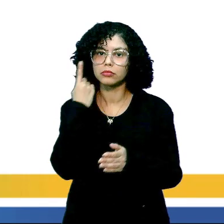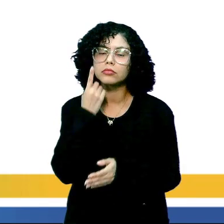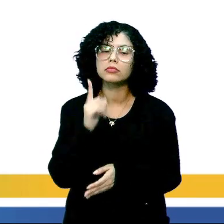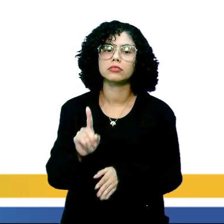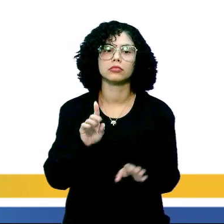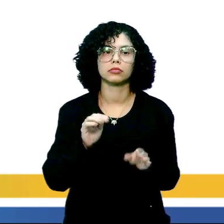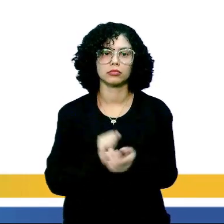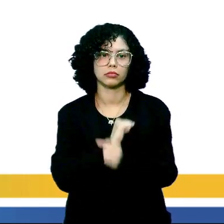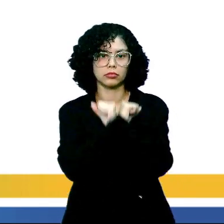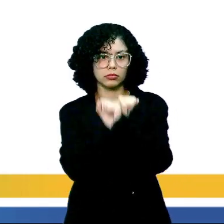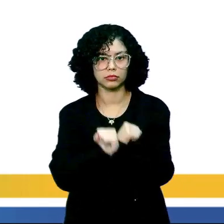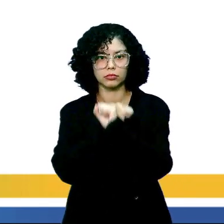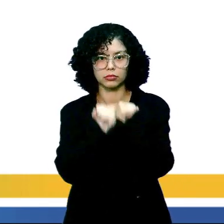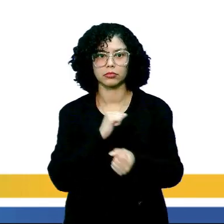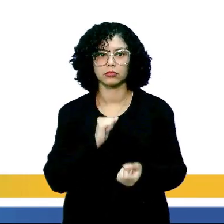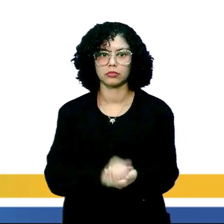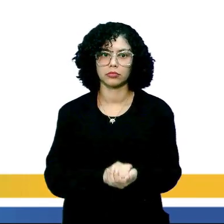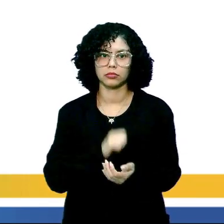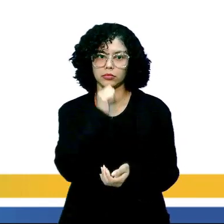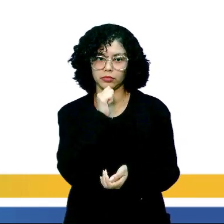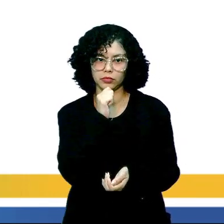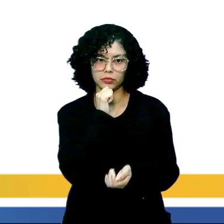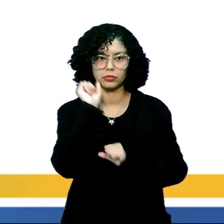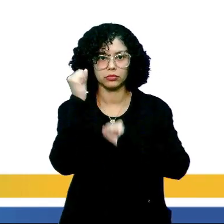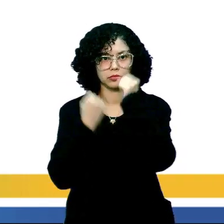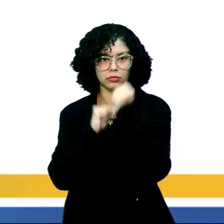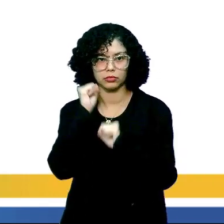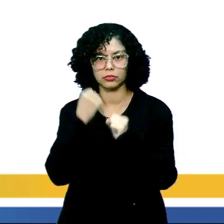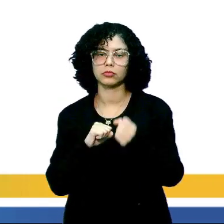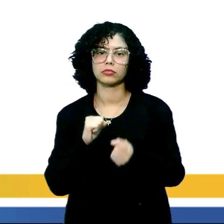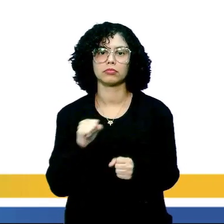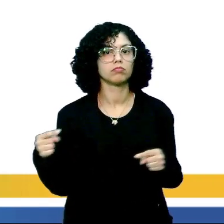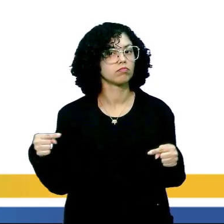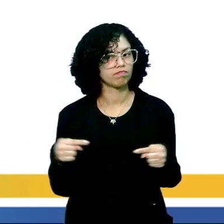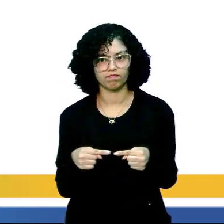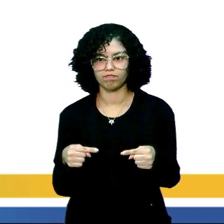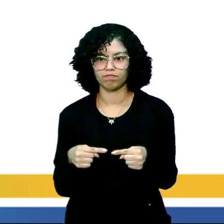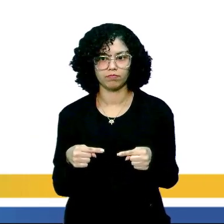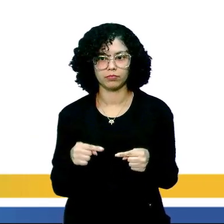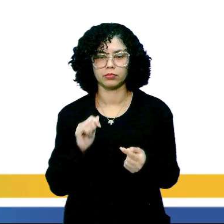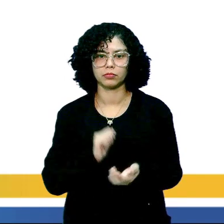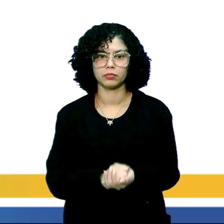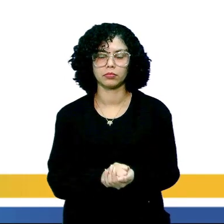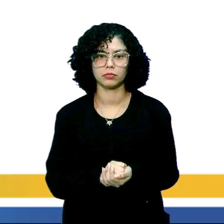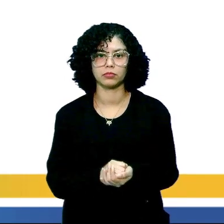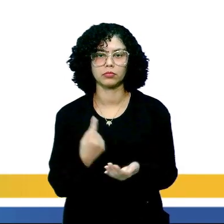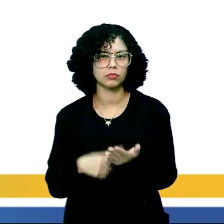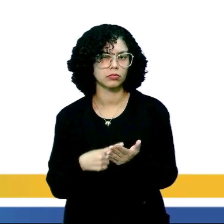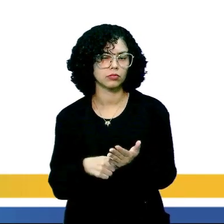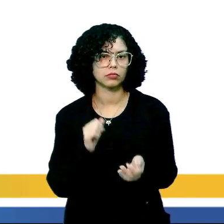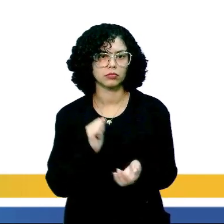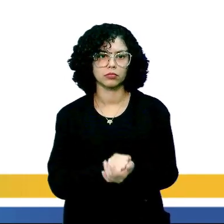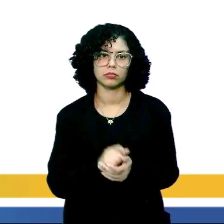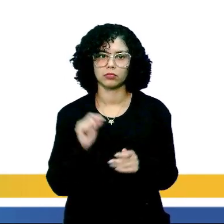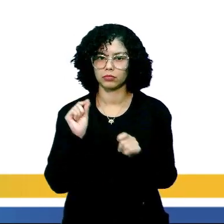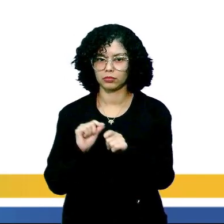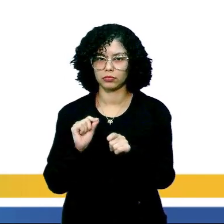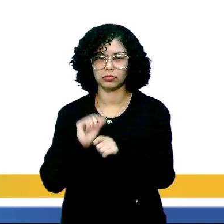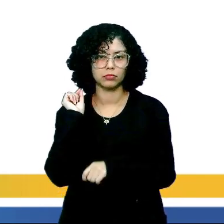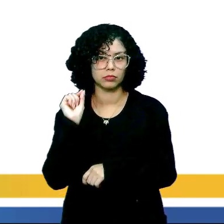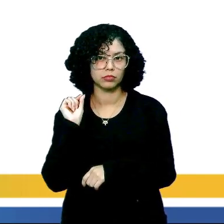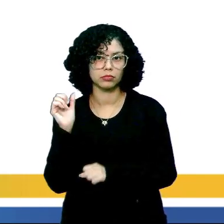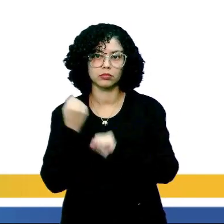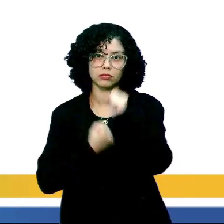que escravidão e indústria não combinam. Então, vai ser, digamos que, um efeito